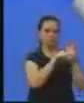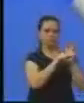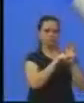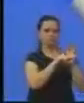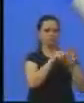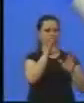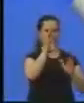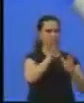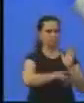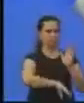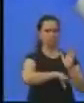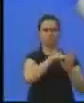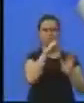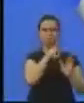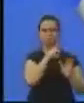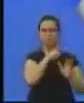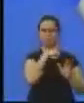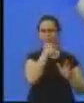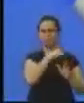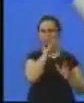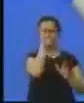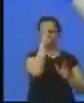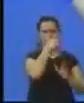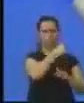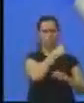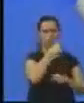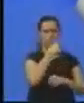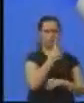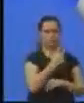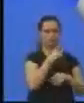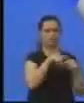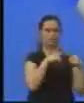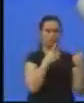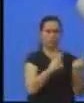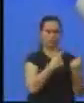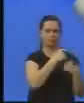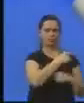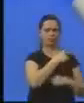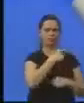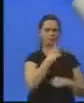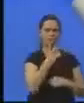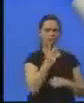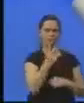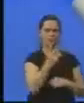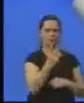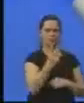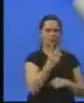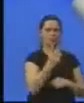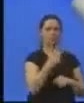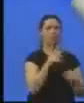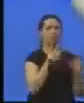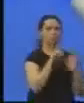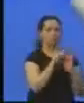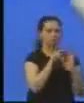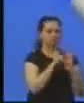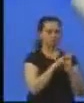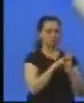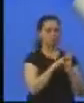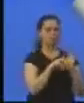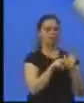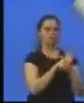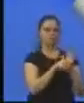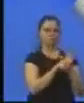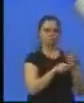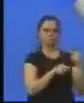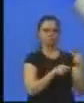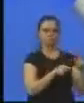1 desse expoente, ele vai dar menos 2. Por isso, o expoente passou a ser menos 2. Regra da cadeia,